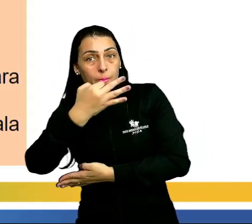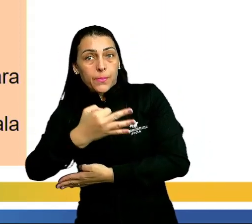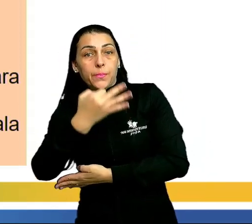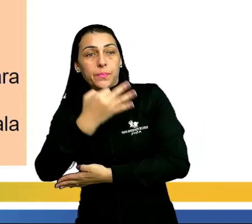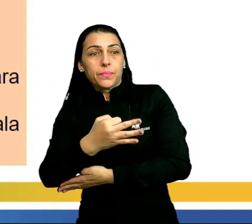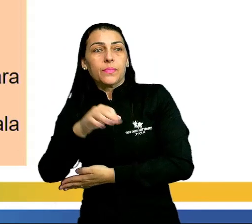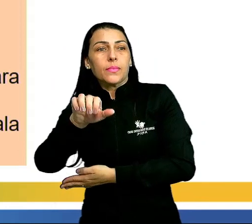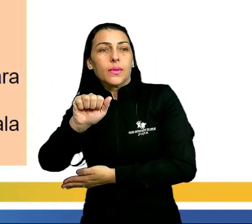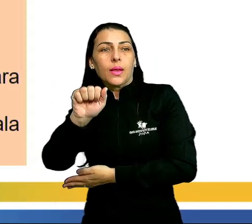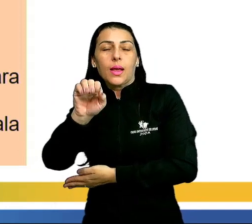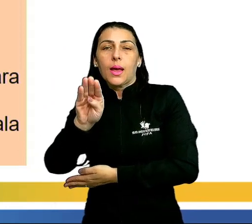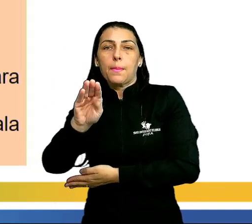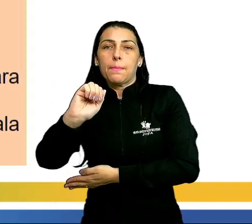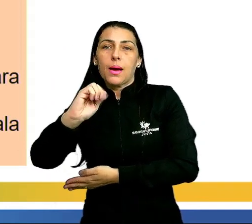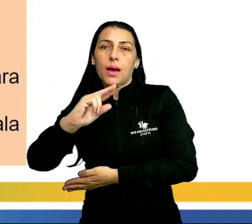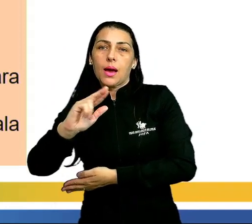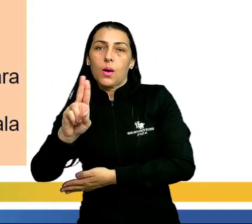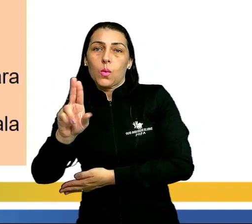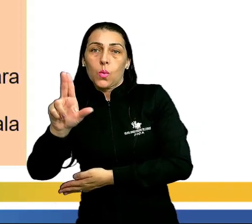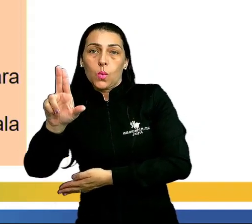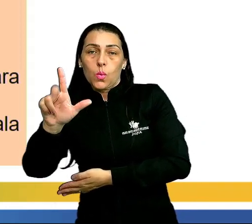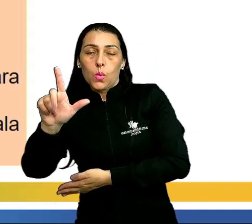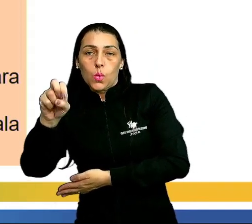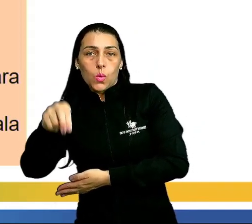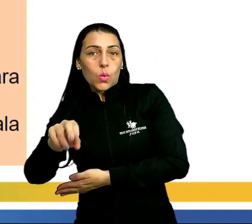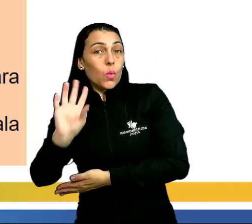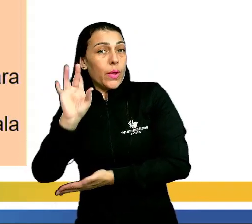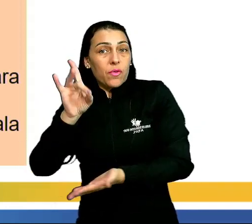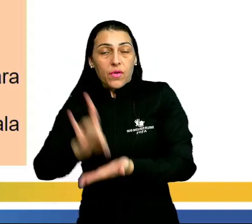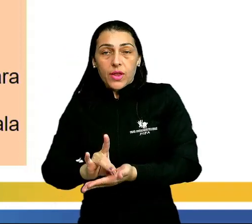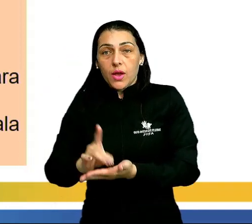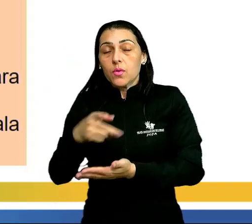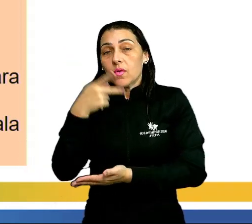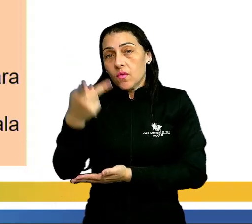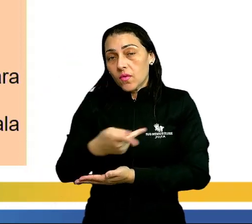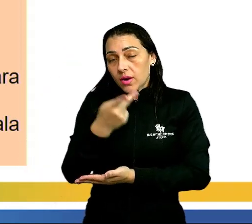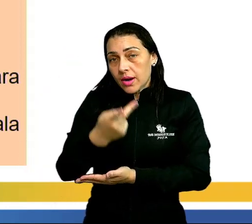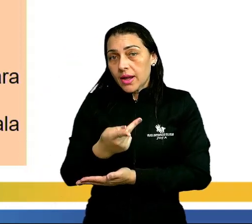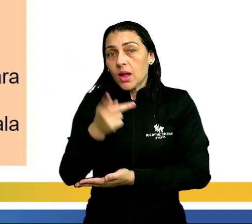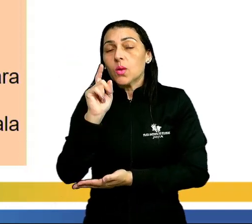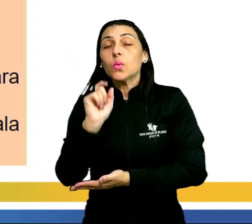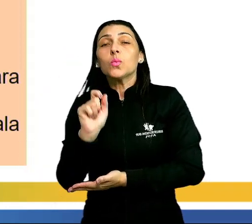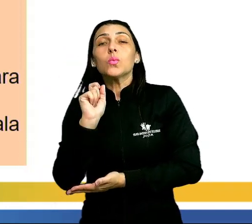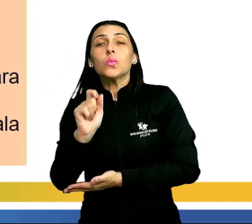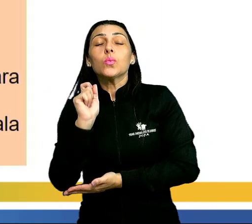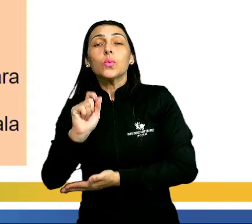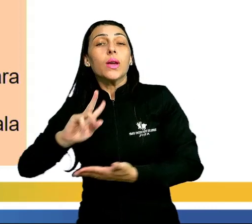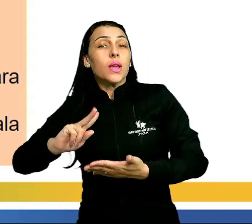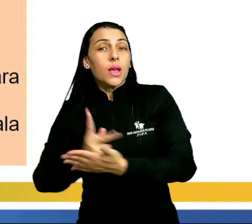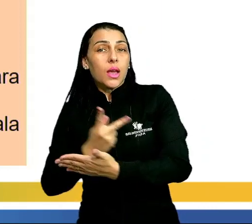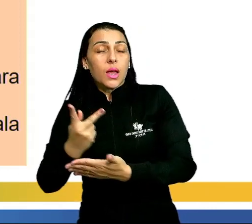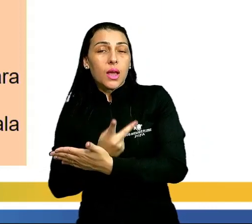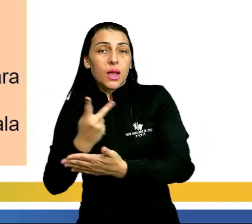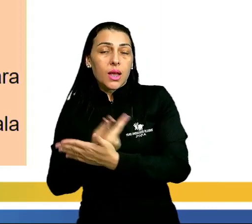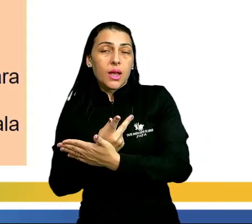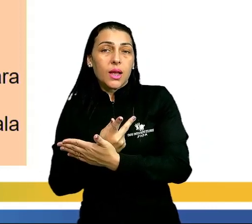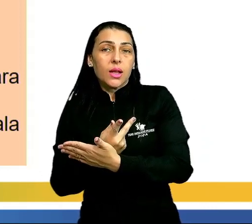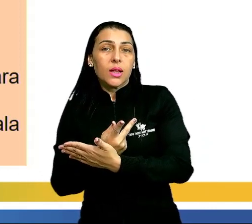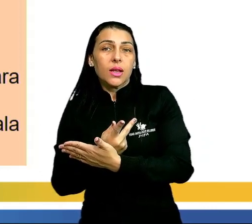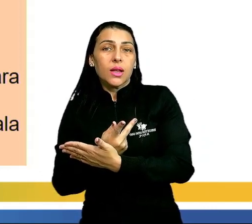báculo não configura de fato uma falácia, tendo em vista que não incorre em erros